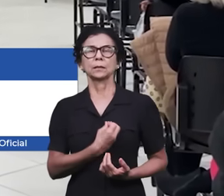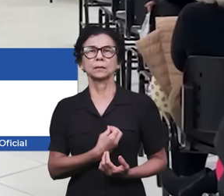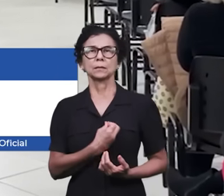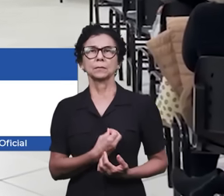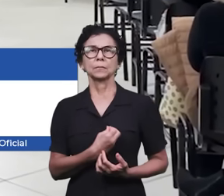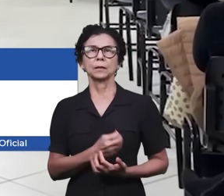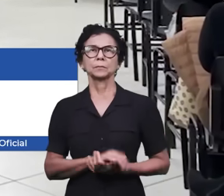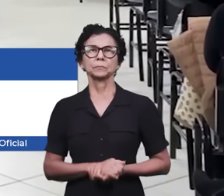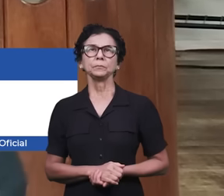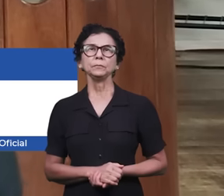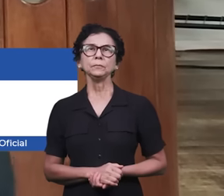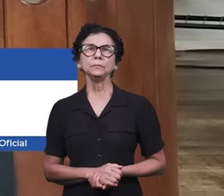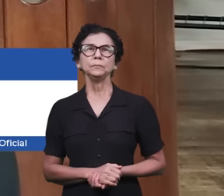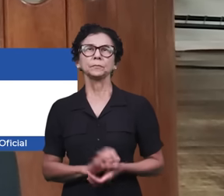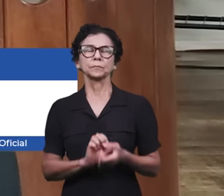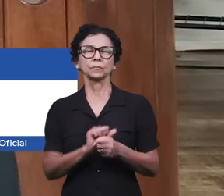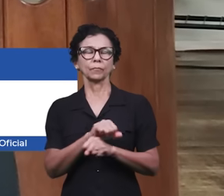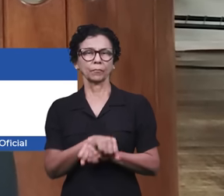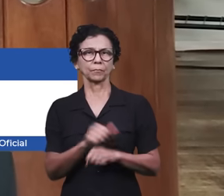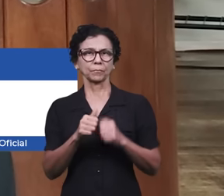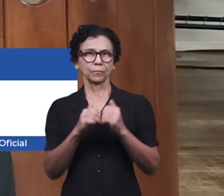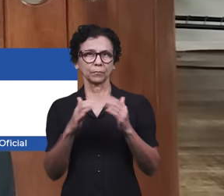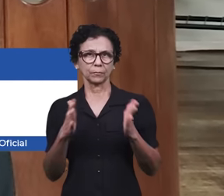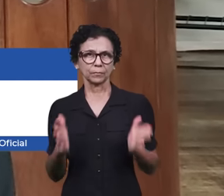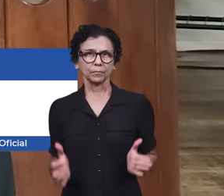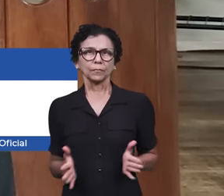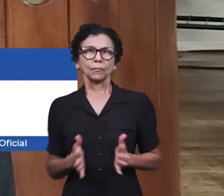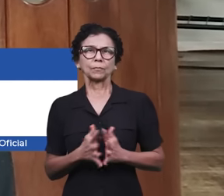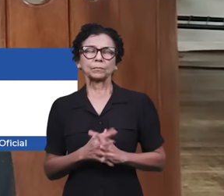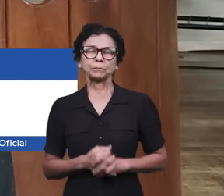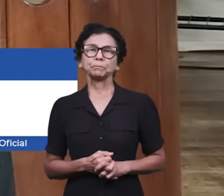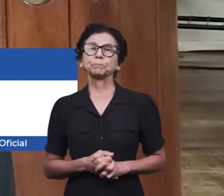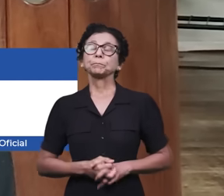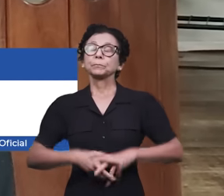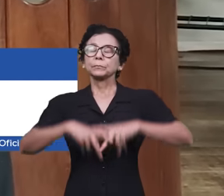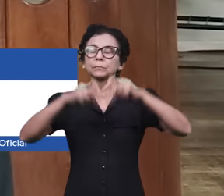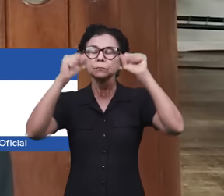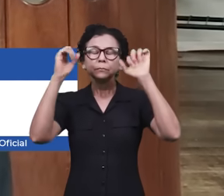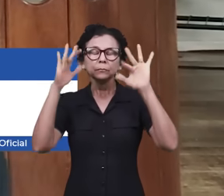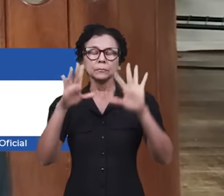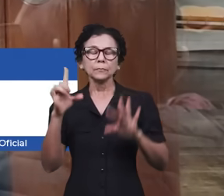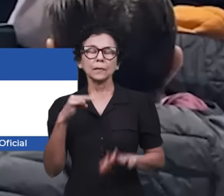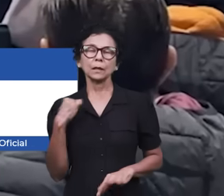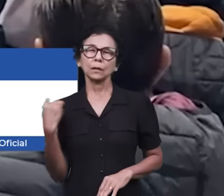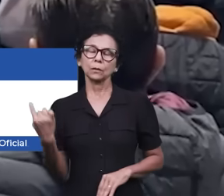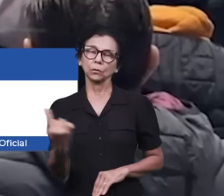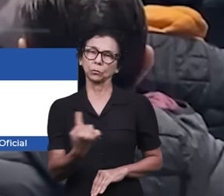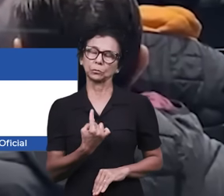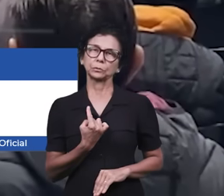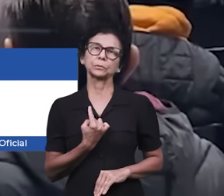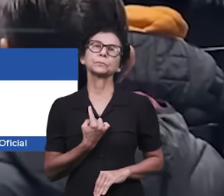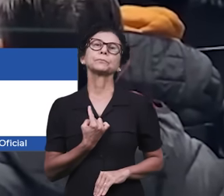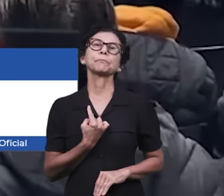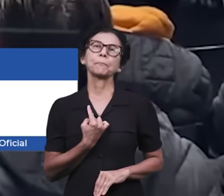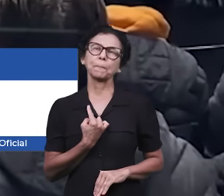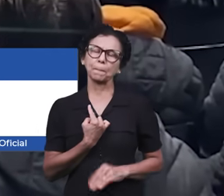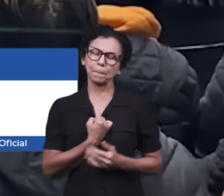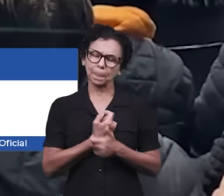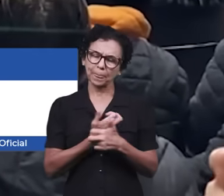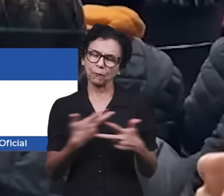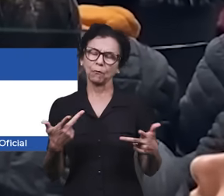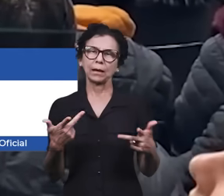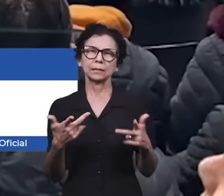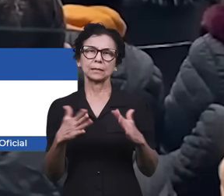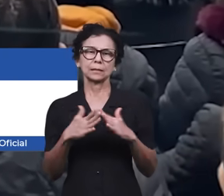desta grande bênção. O Seminário de Principiantes na cidade de Bom Retiro está sendo uma grande bênção para todos os irmãos. Temos aqui várias